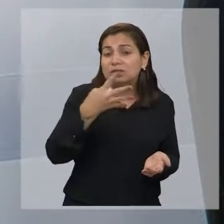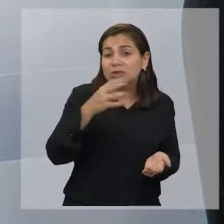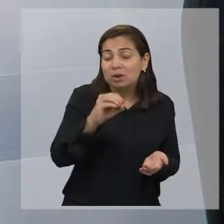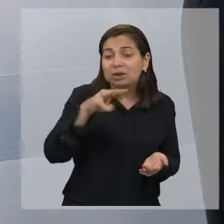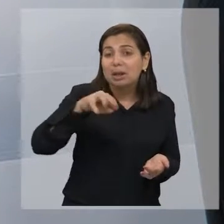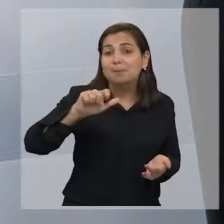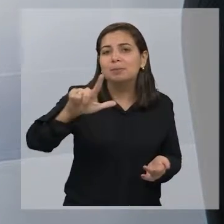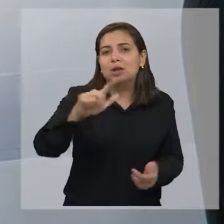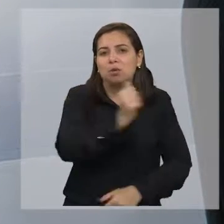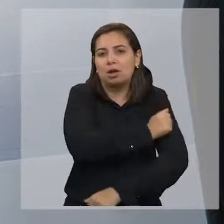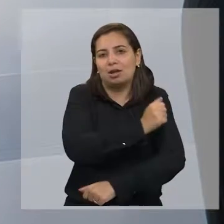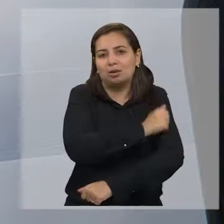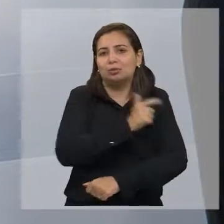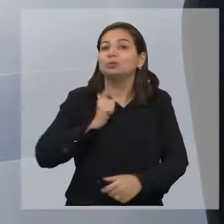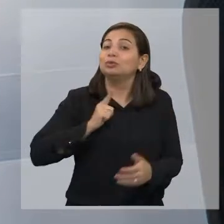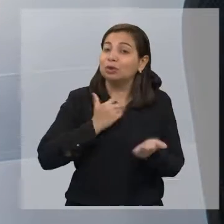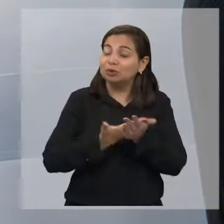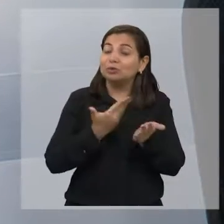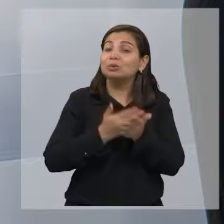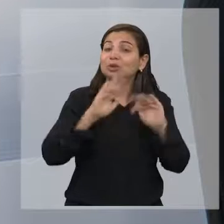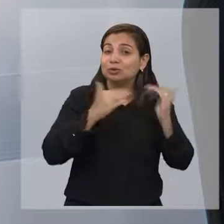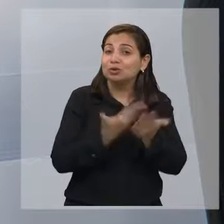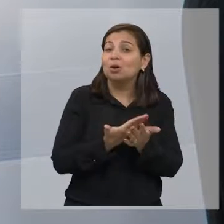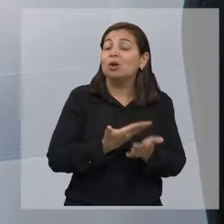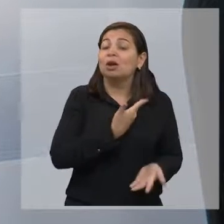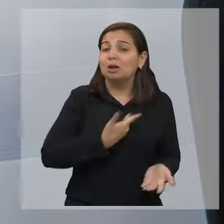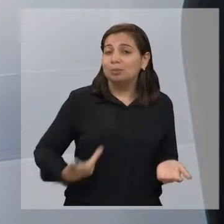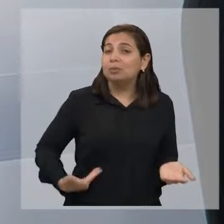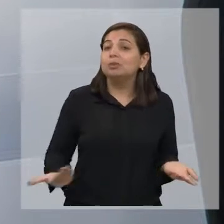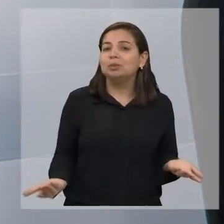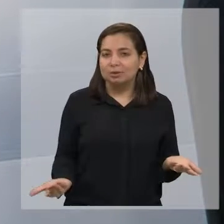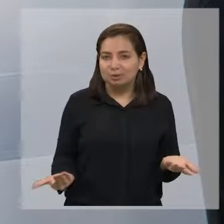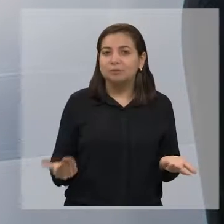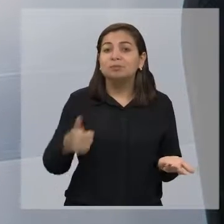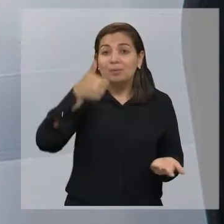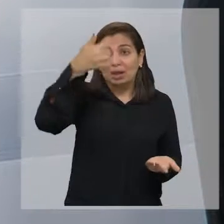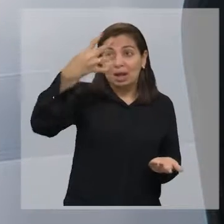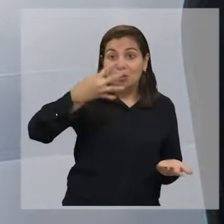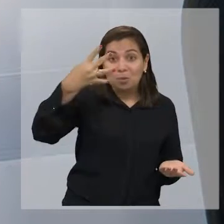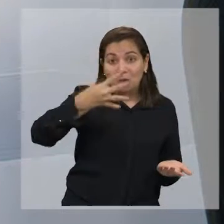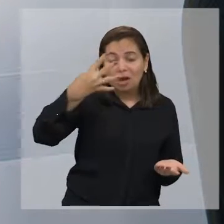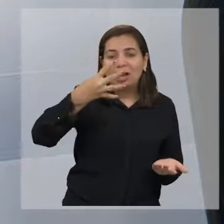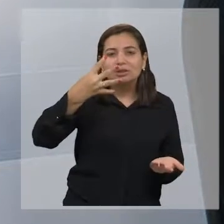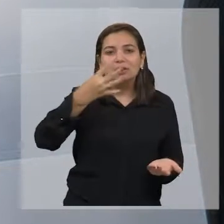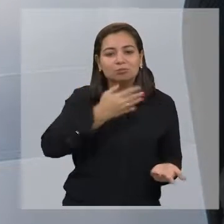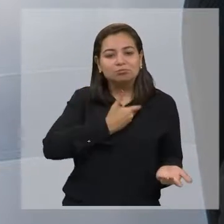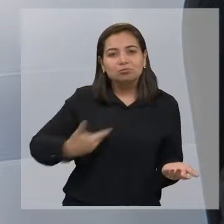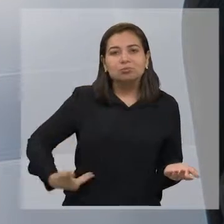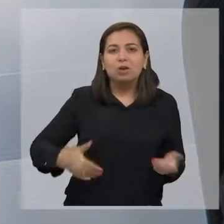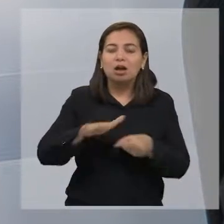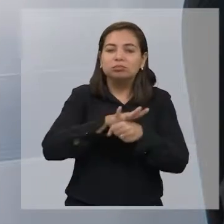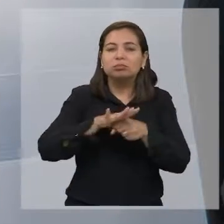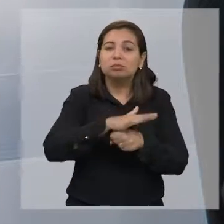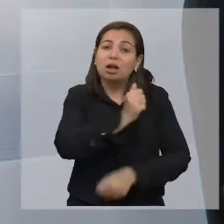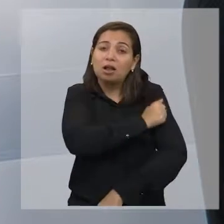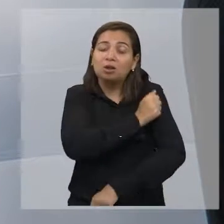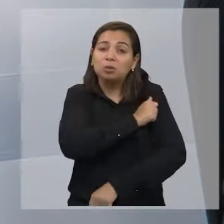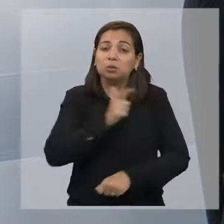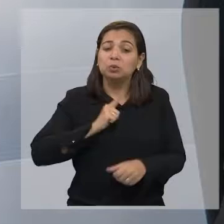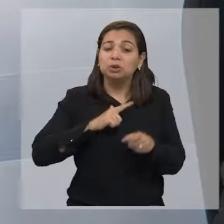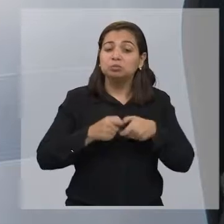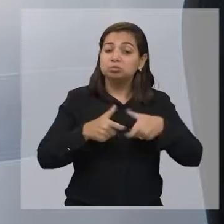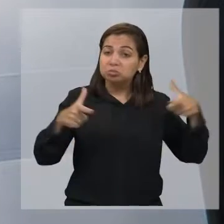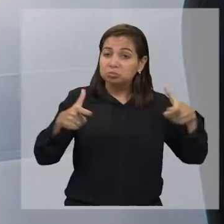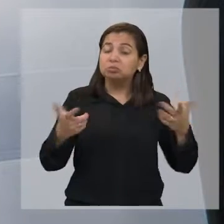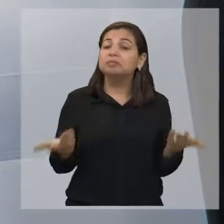240 mil alunos na rede pública municipal. É a 4ª maior rede pública do país. E o número de alunos da rede